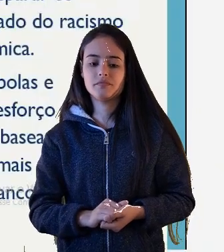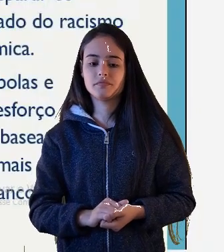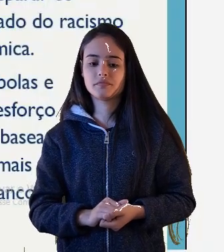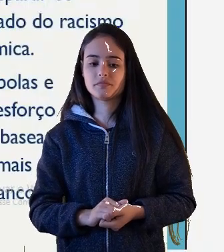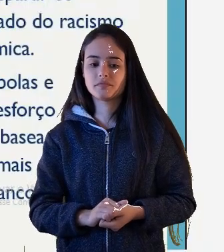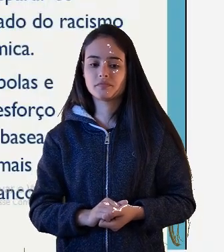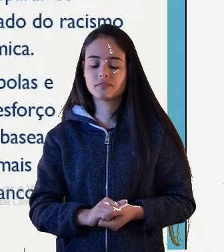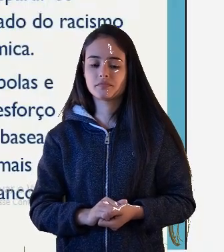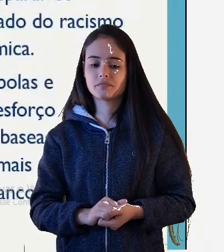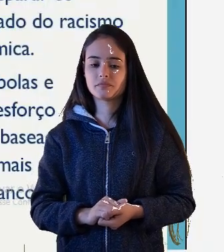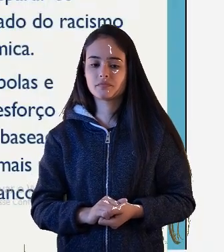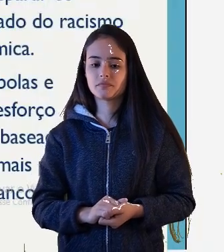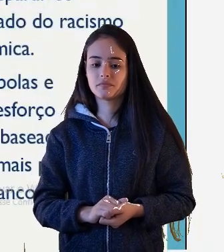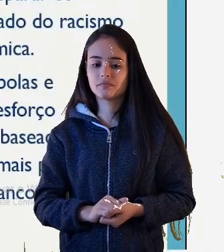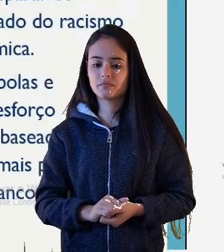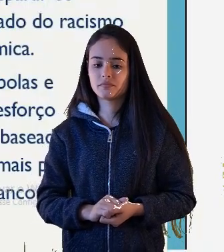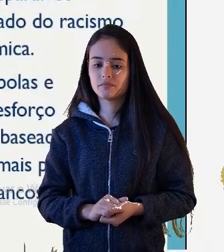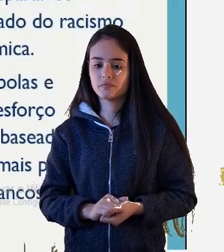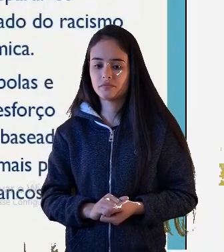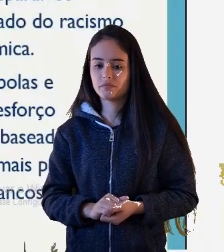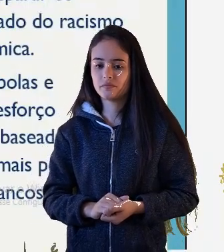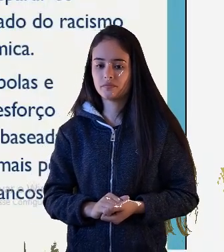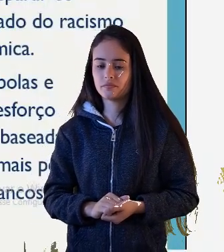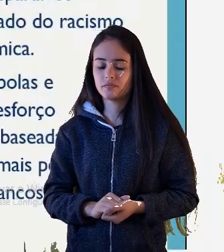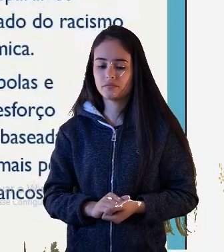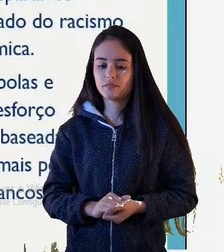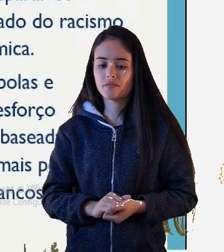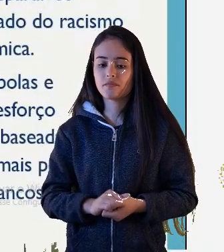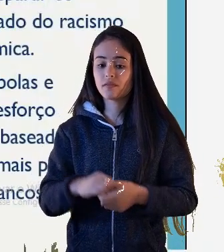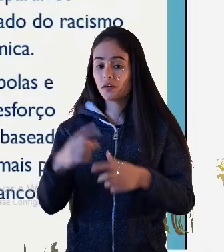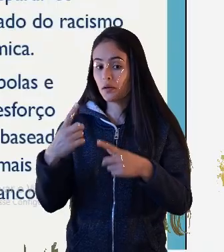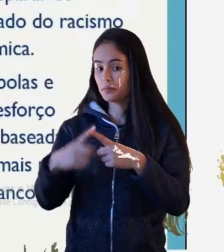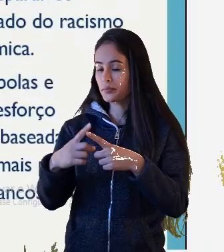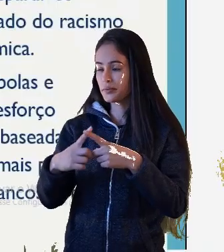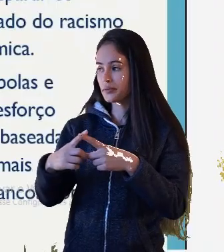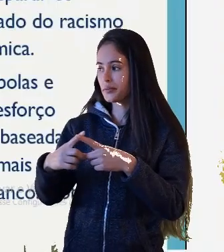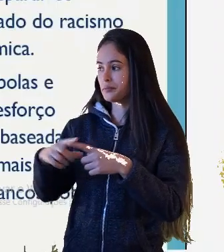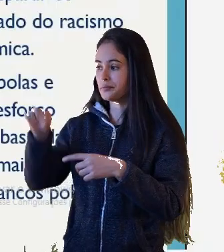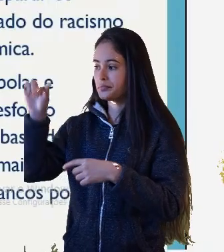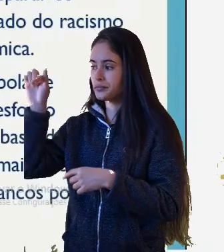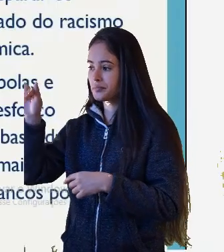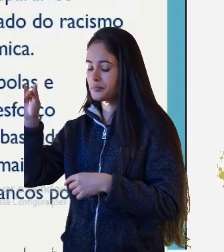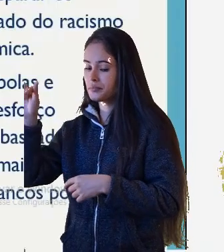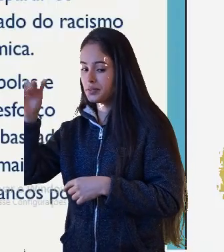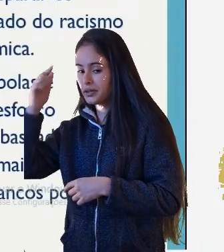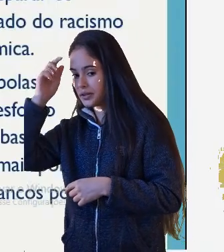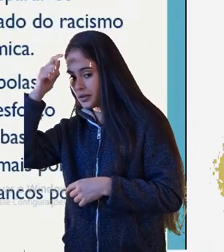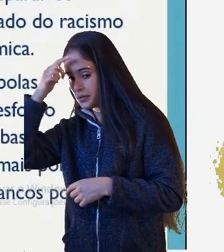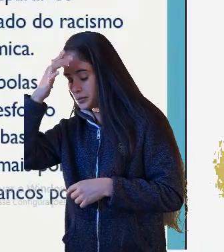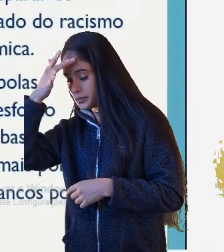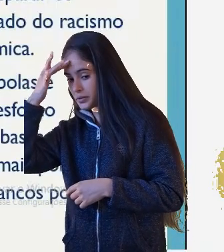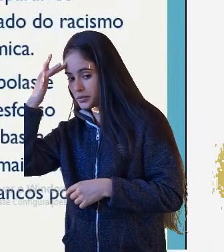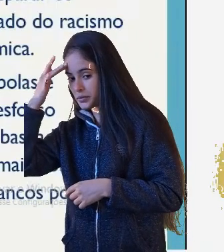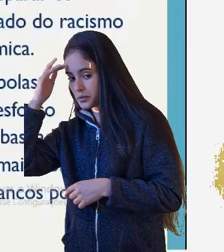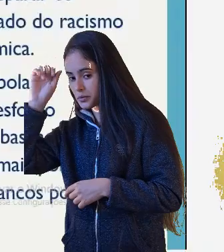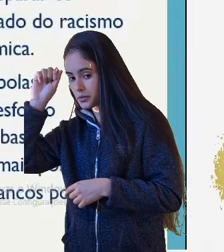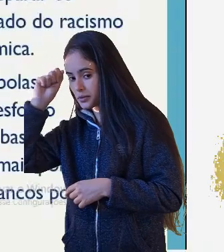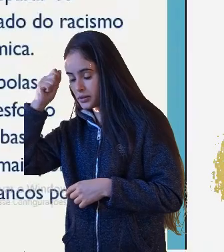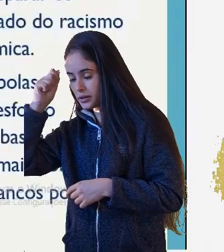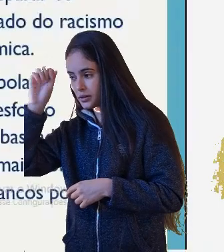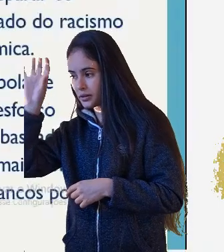né? E aí o aluno vem, então, de escola pública, para começar. Ele tem que vir de escola pública, então a cota já é